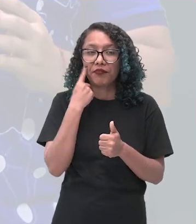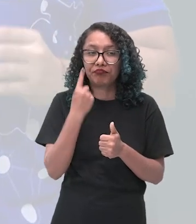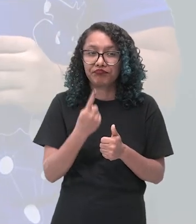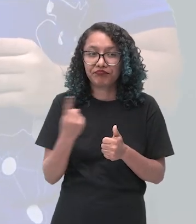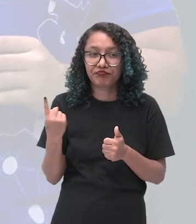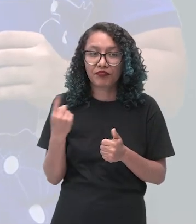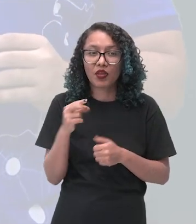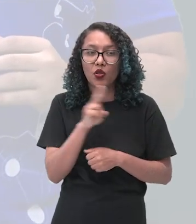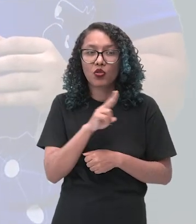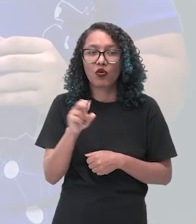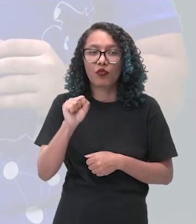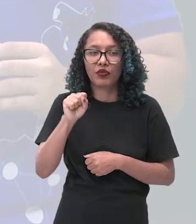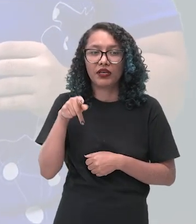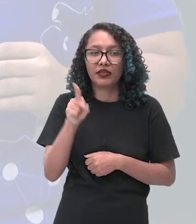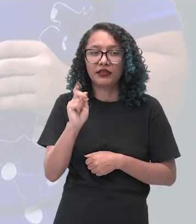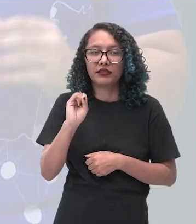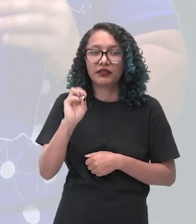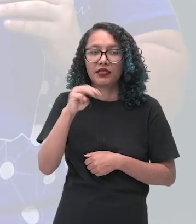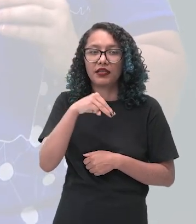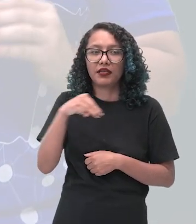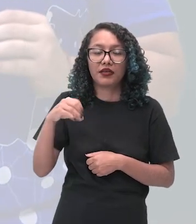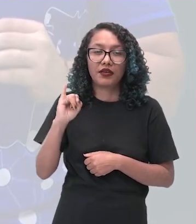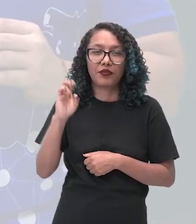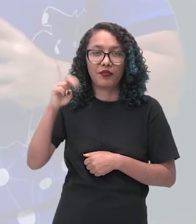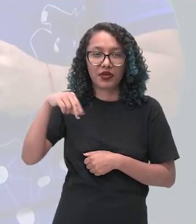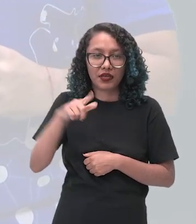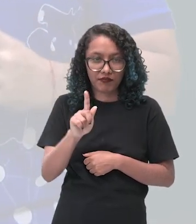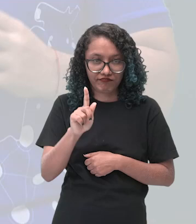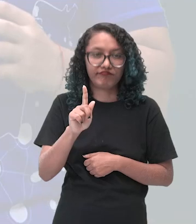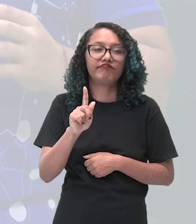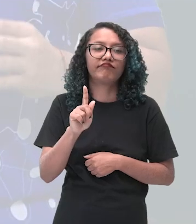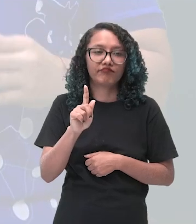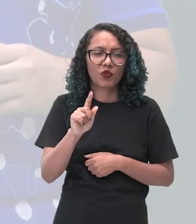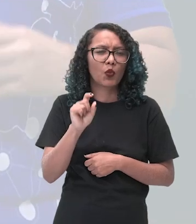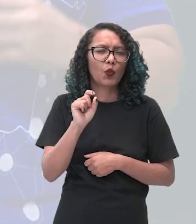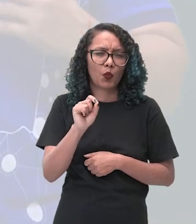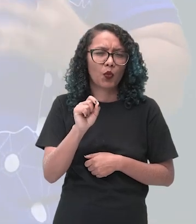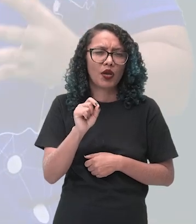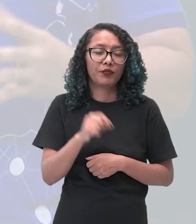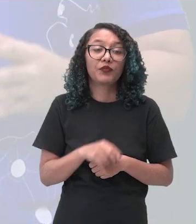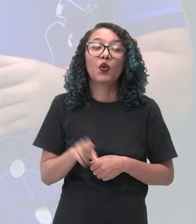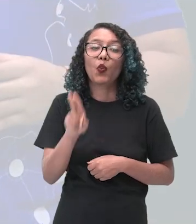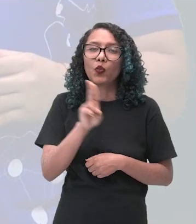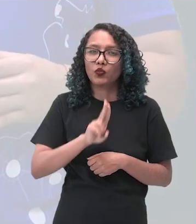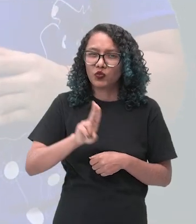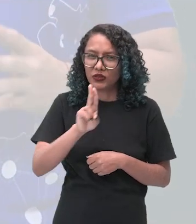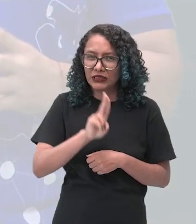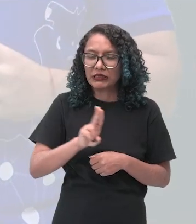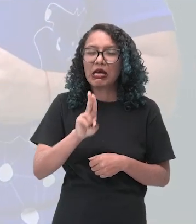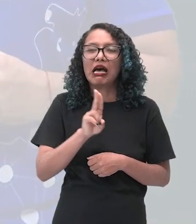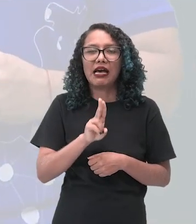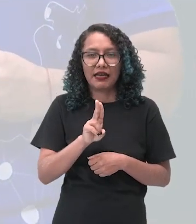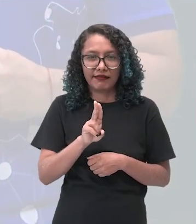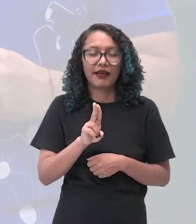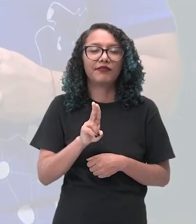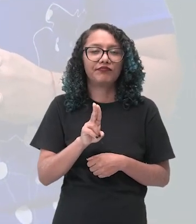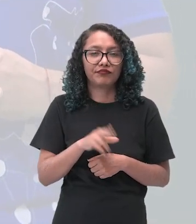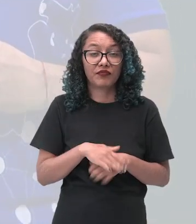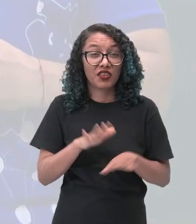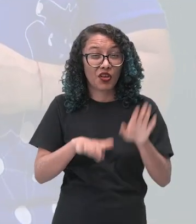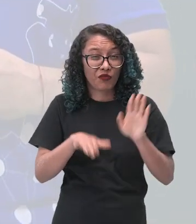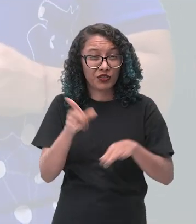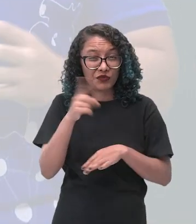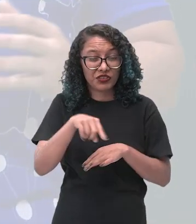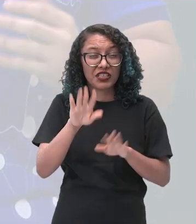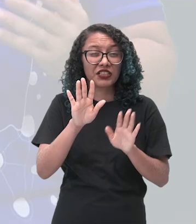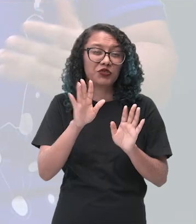a técnica de skimming. Skimming é uma técnica muito utilizada, provavelmente vocês já escutaram em